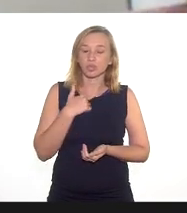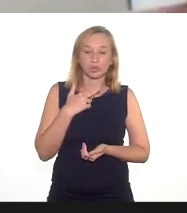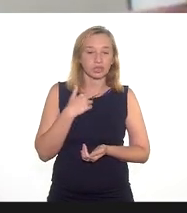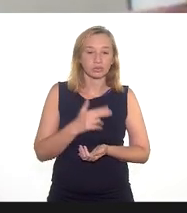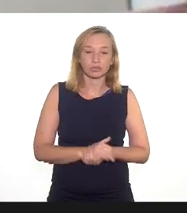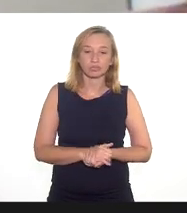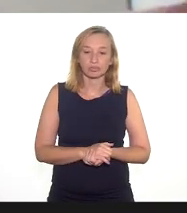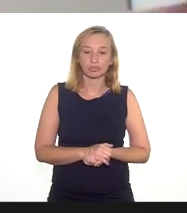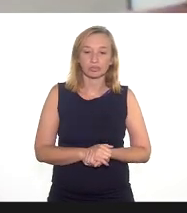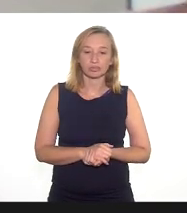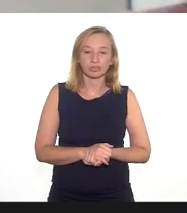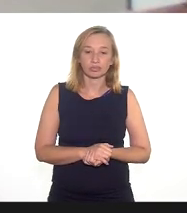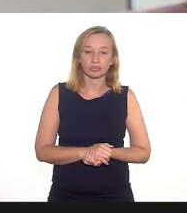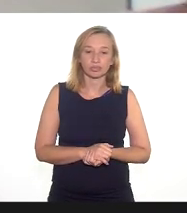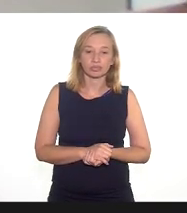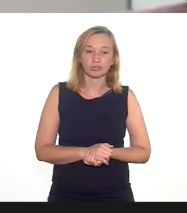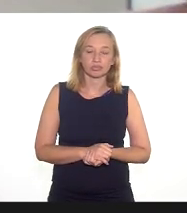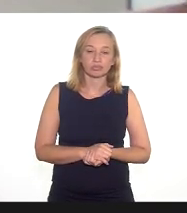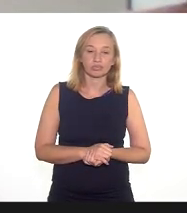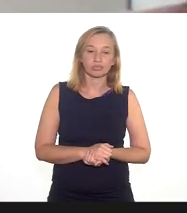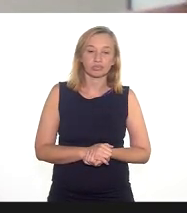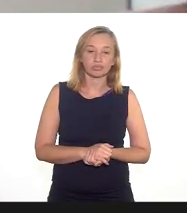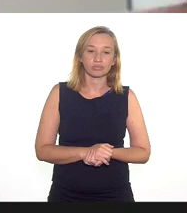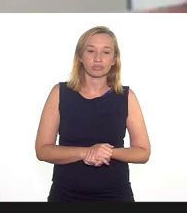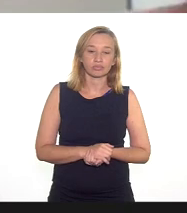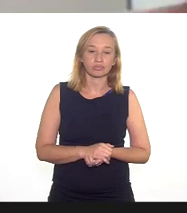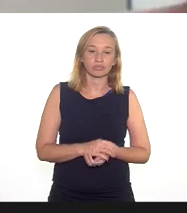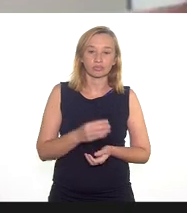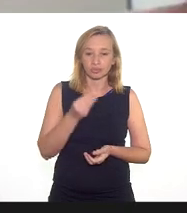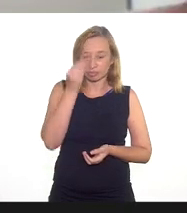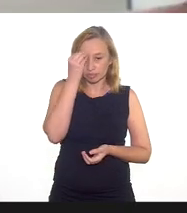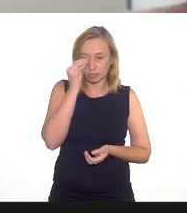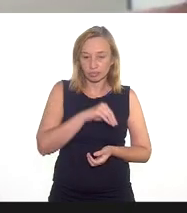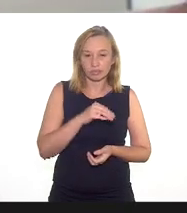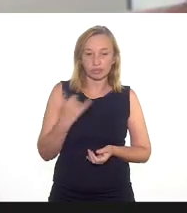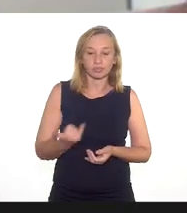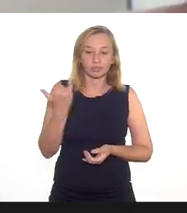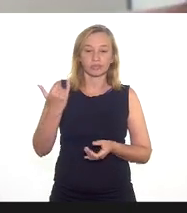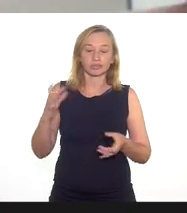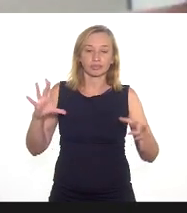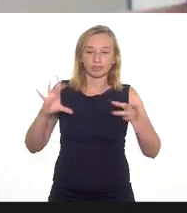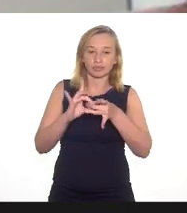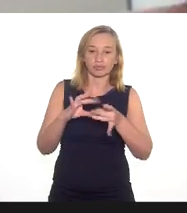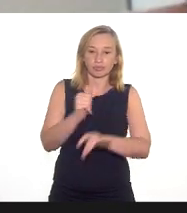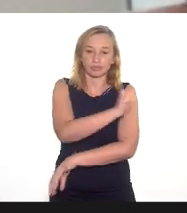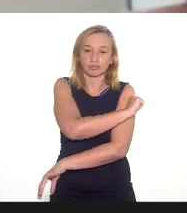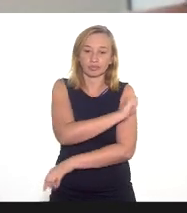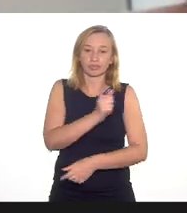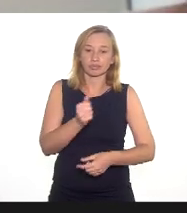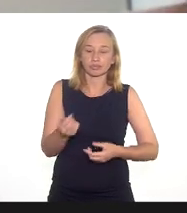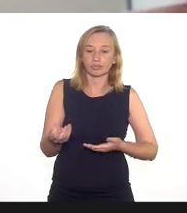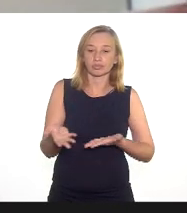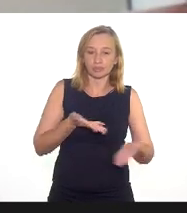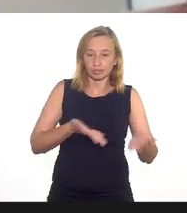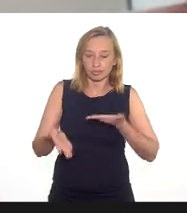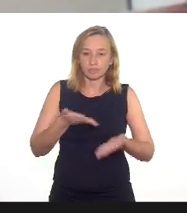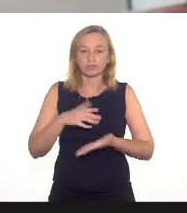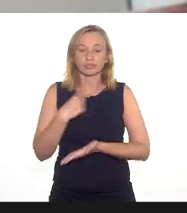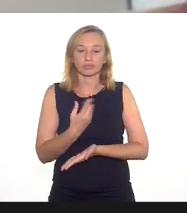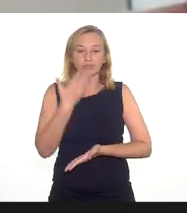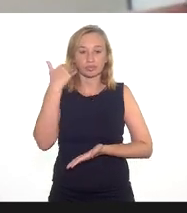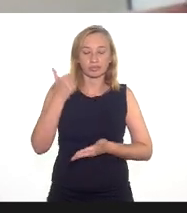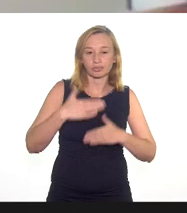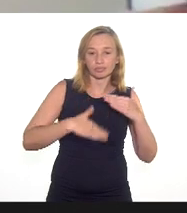podemos desconsiderar a importância de manter vínculo com os alunos e a interação. A gente sabe que